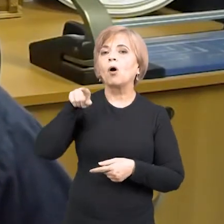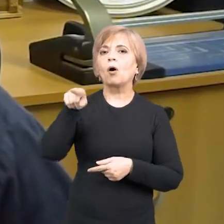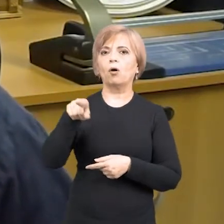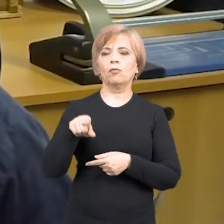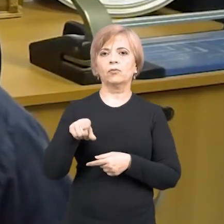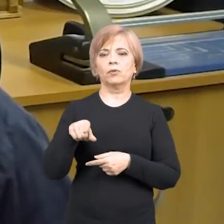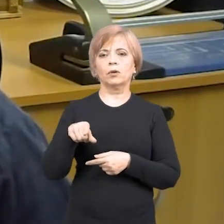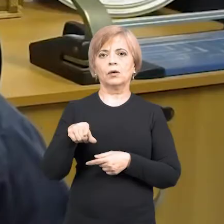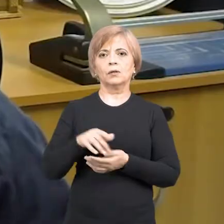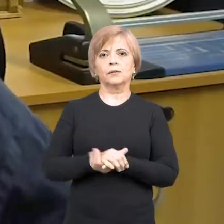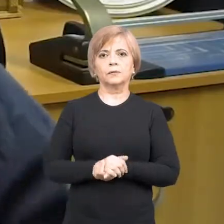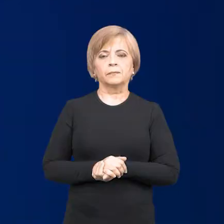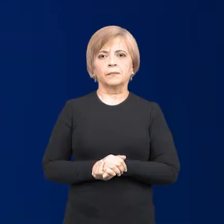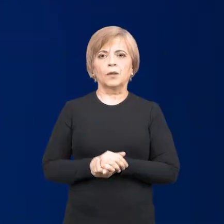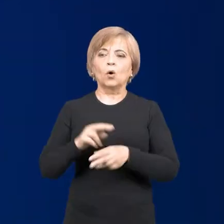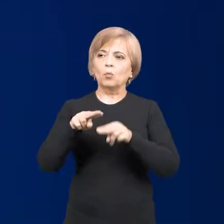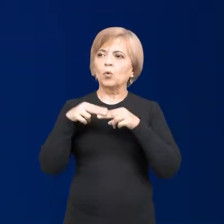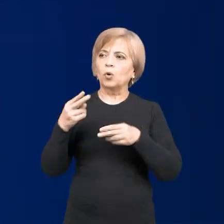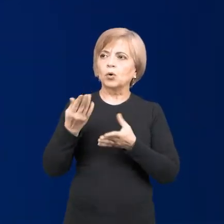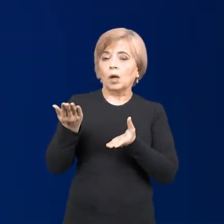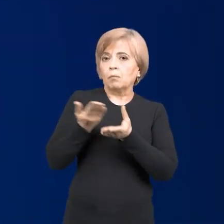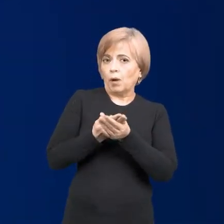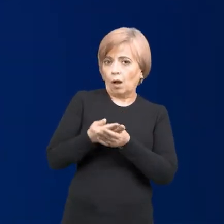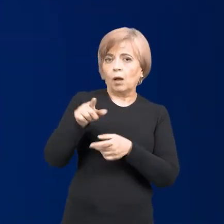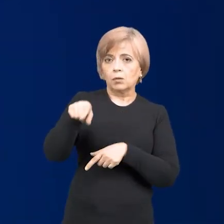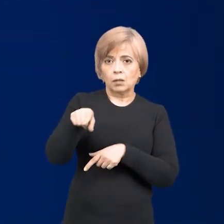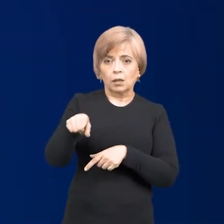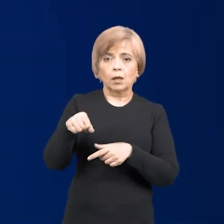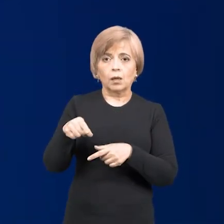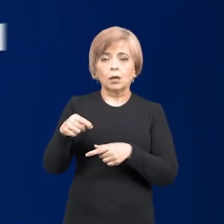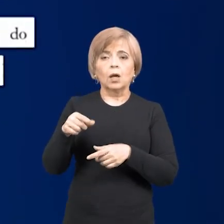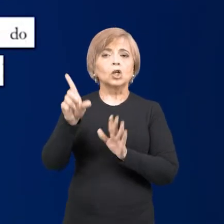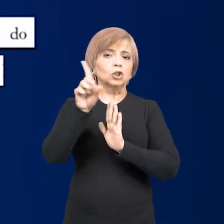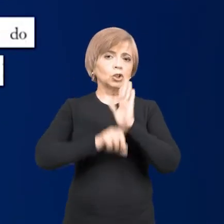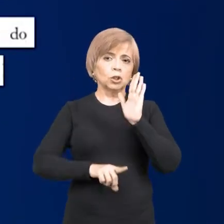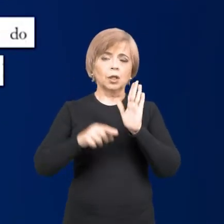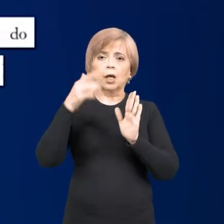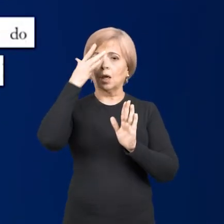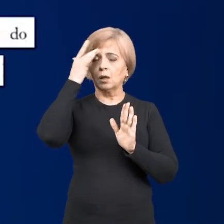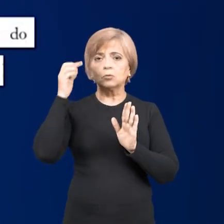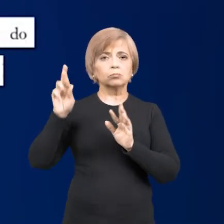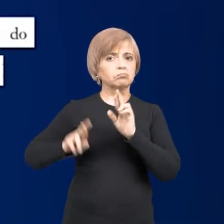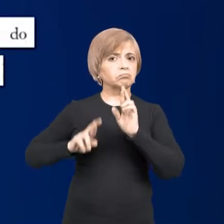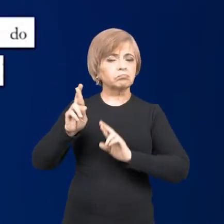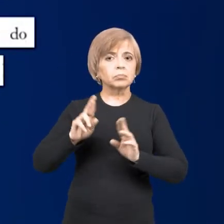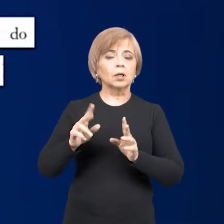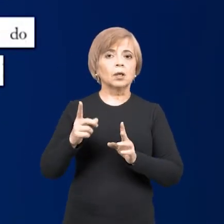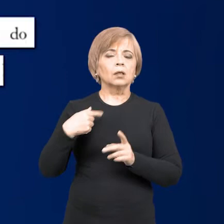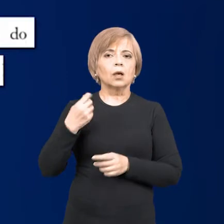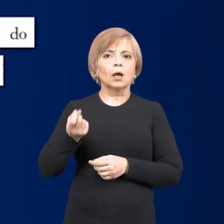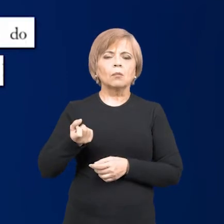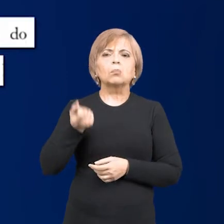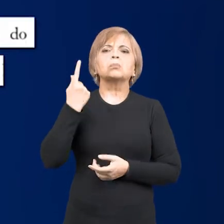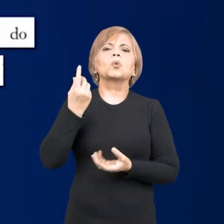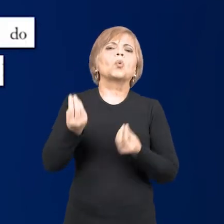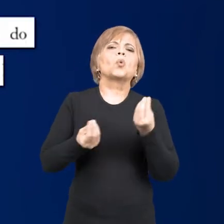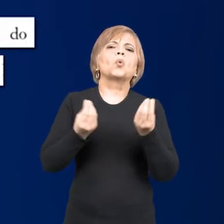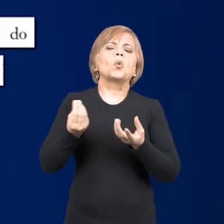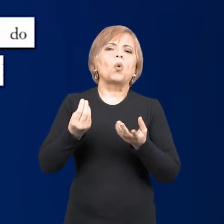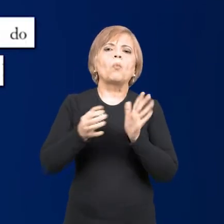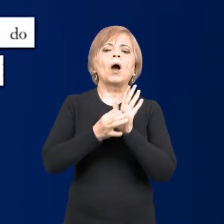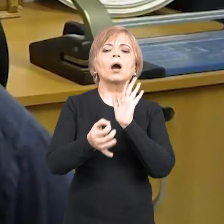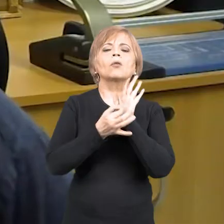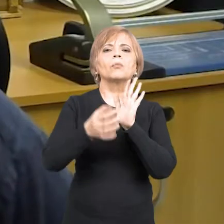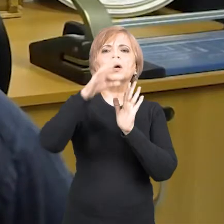em virtude da evidência, né, da plausibilidade do direito do autor, e a gente não conseguia imaginar que tipo de